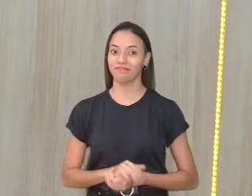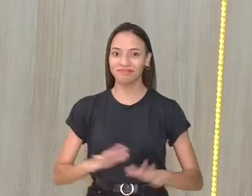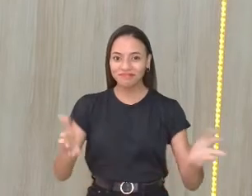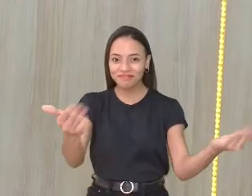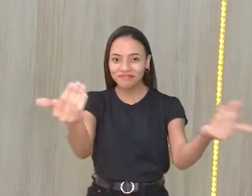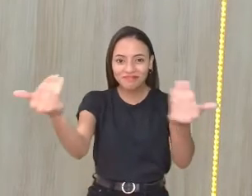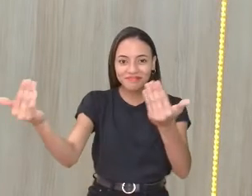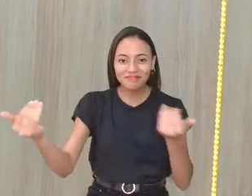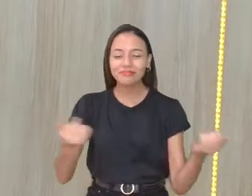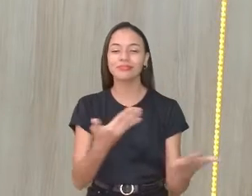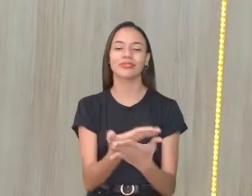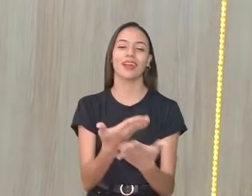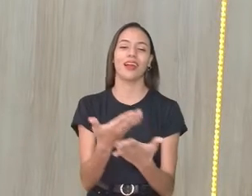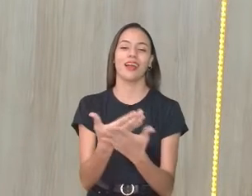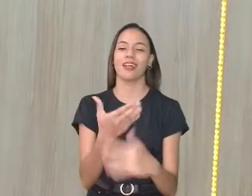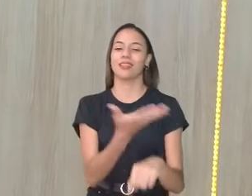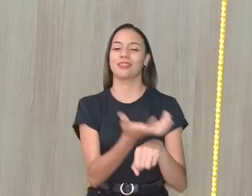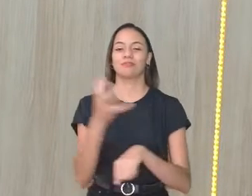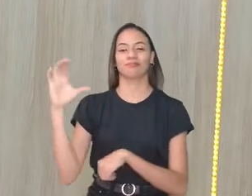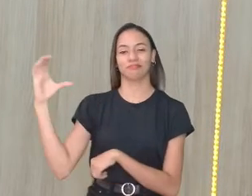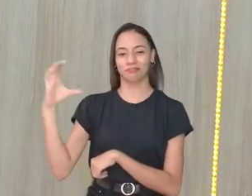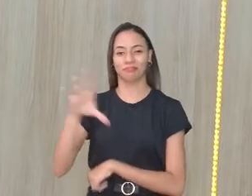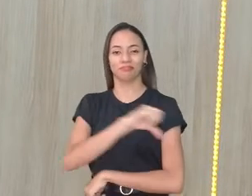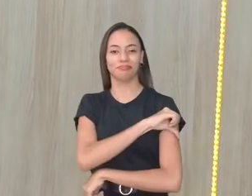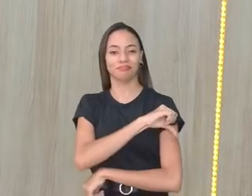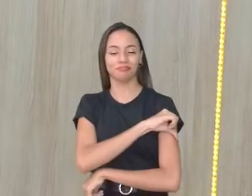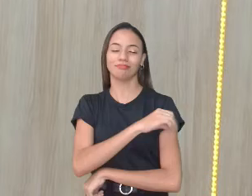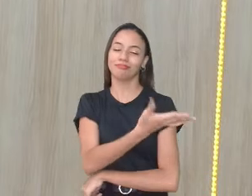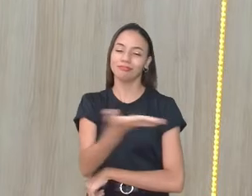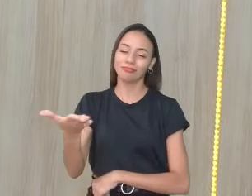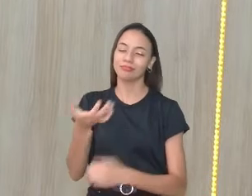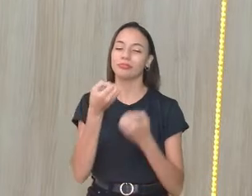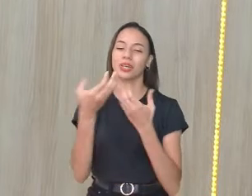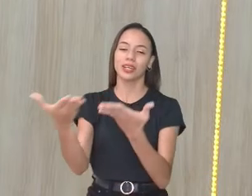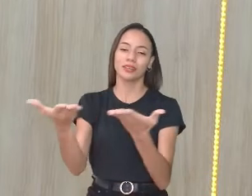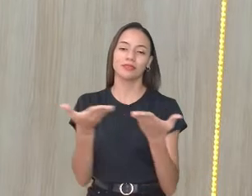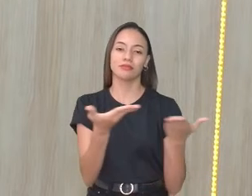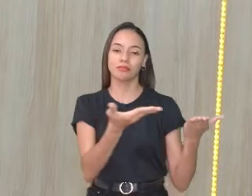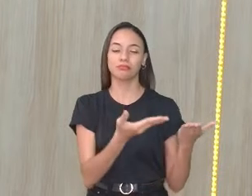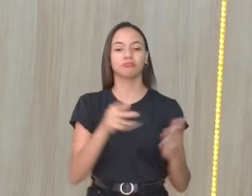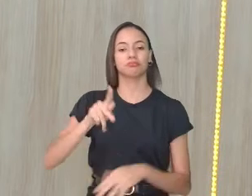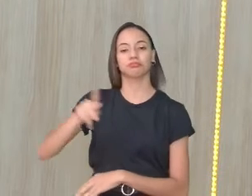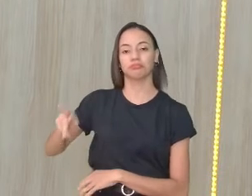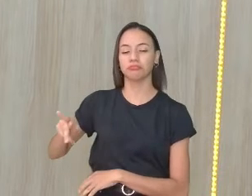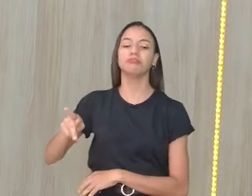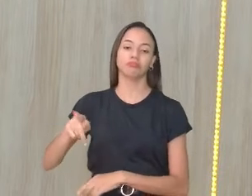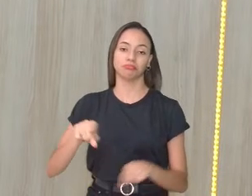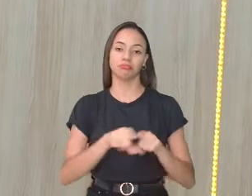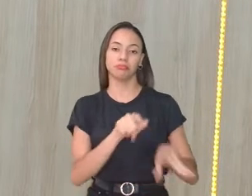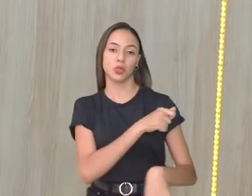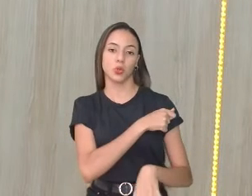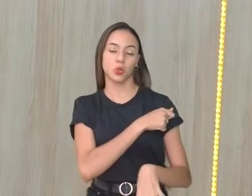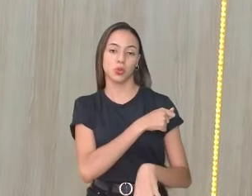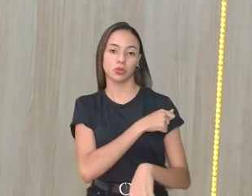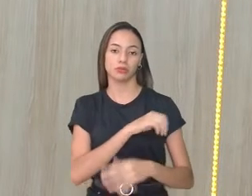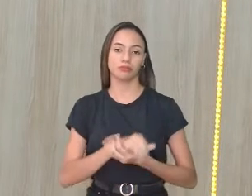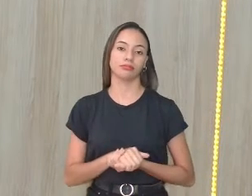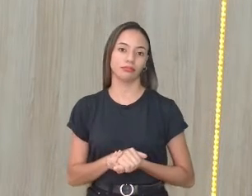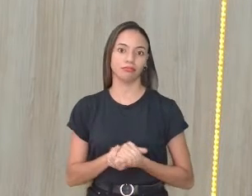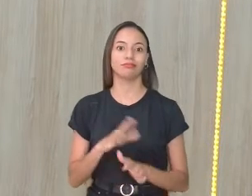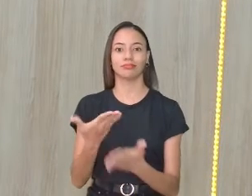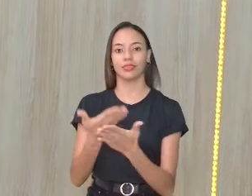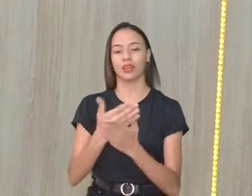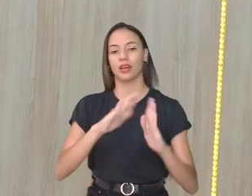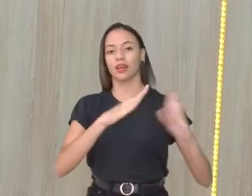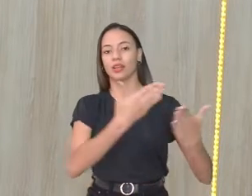Chega mais para essa aula de ciências, nono ano. Sejam todos bem-vindos, professores, estudantes, a mais essa aula aqui da